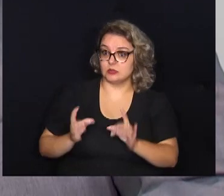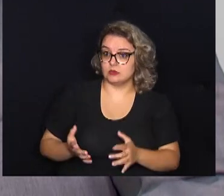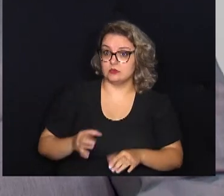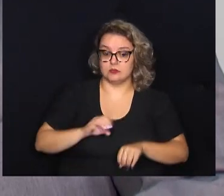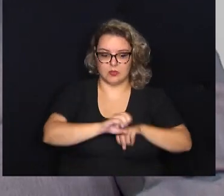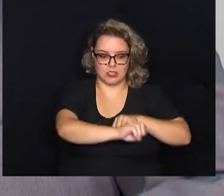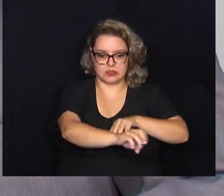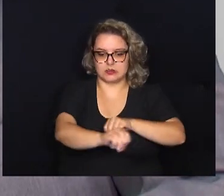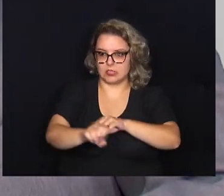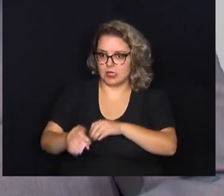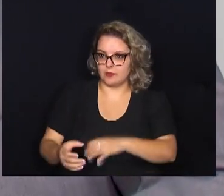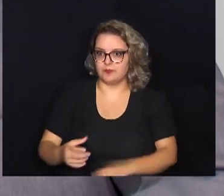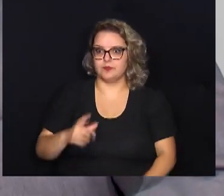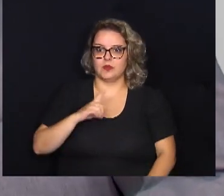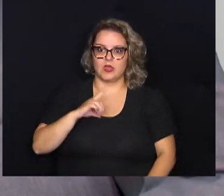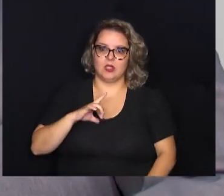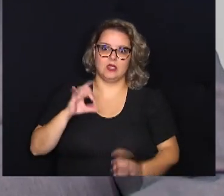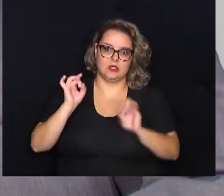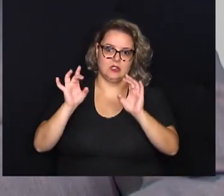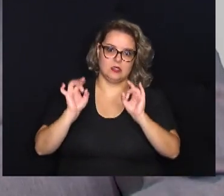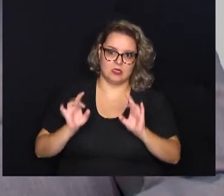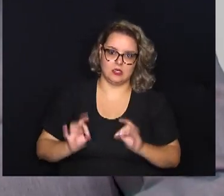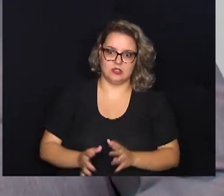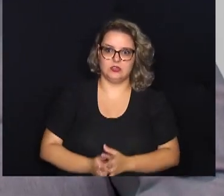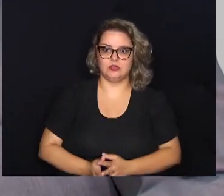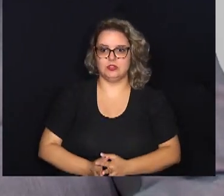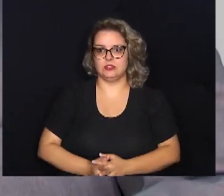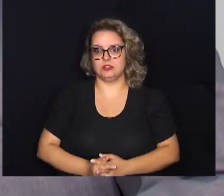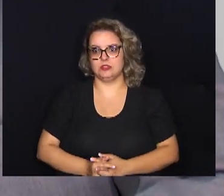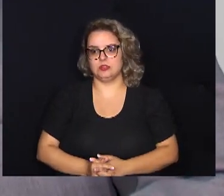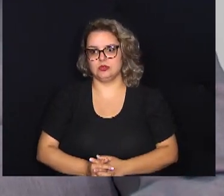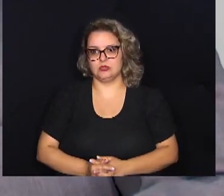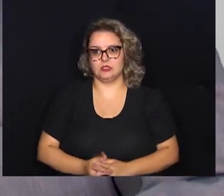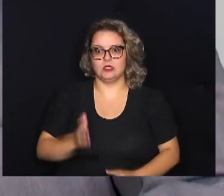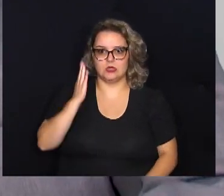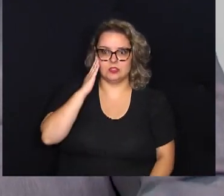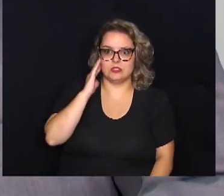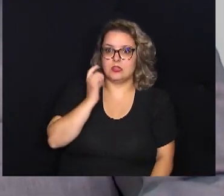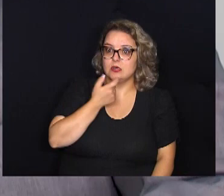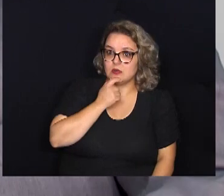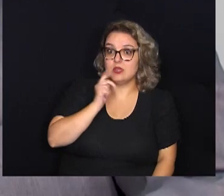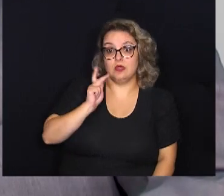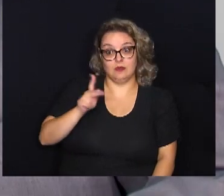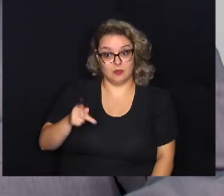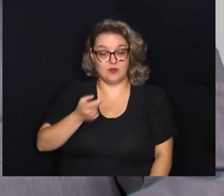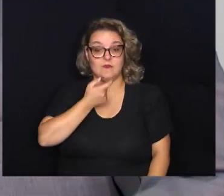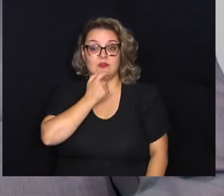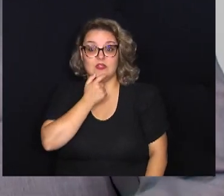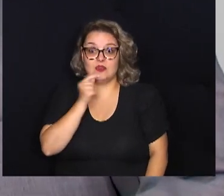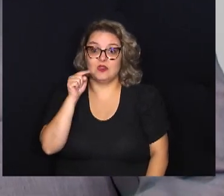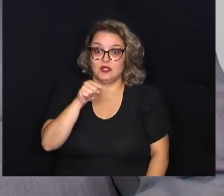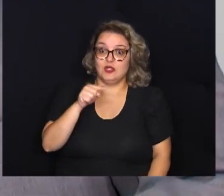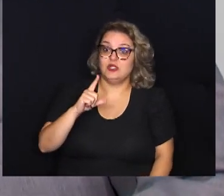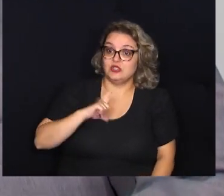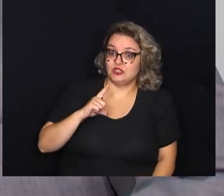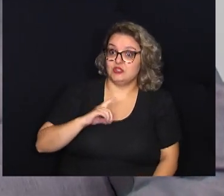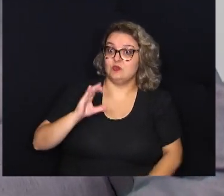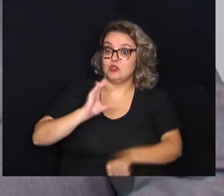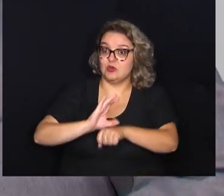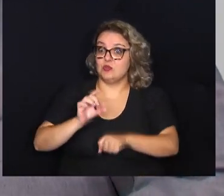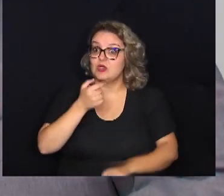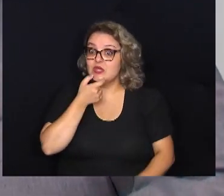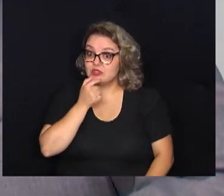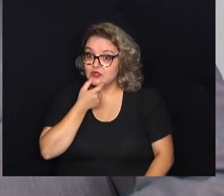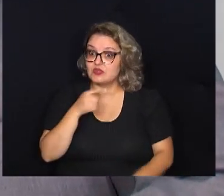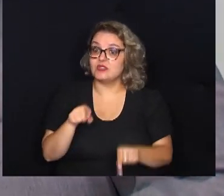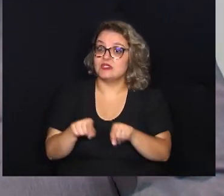aula. Eu tinha uma especialidade, eu sabia inglês, fui professor de inglês. Lá nós tivemos curso de inglês